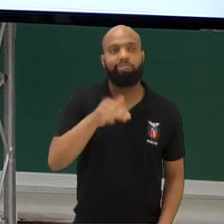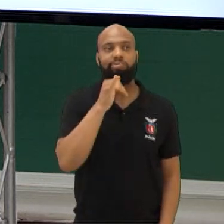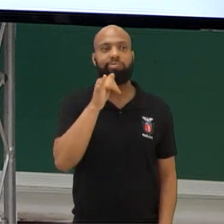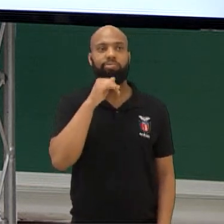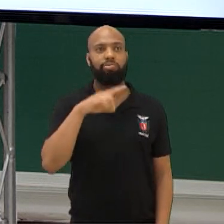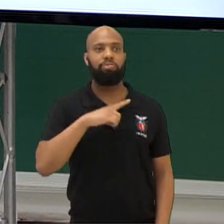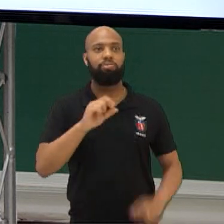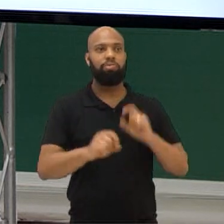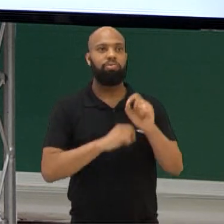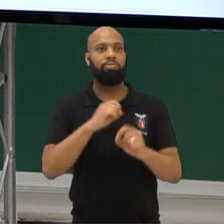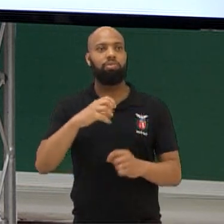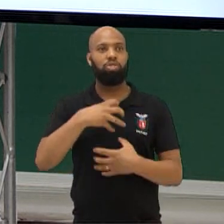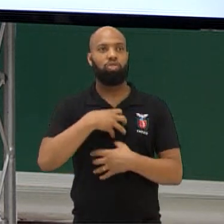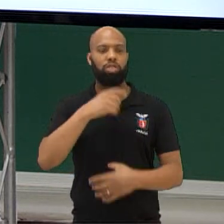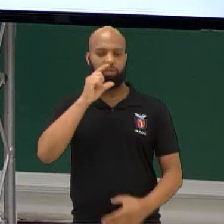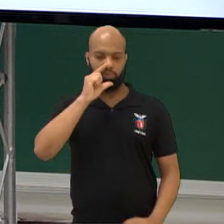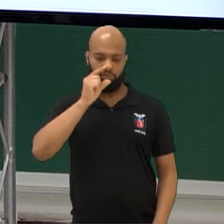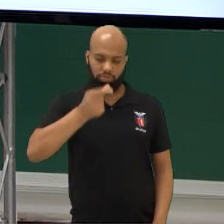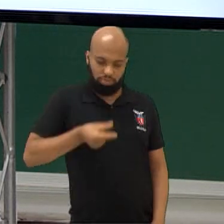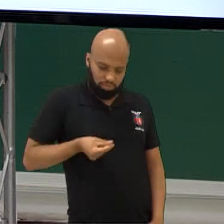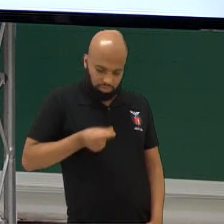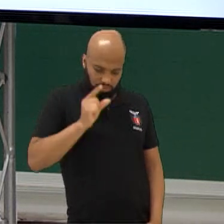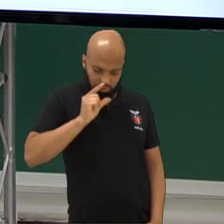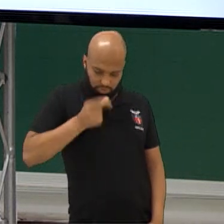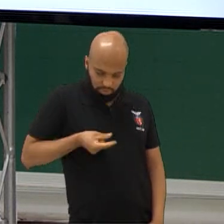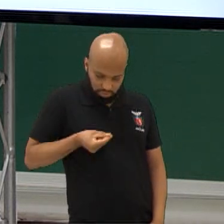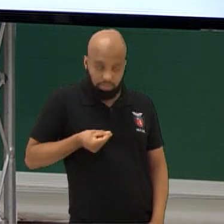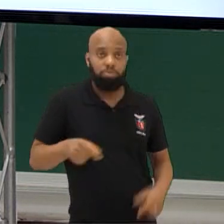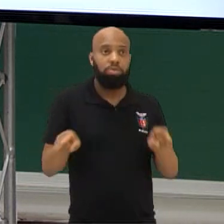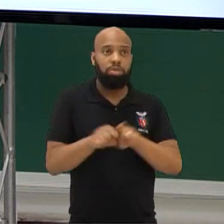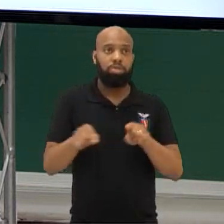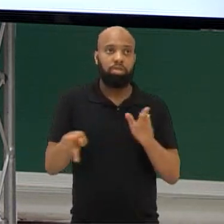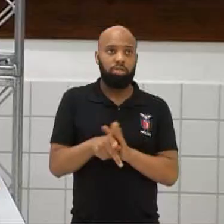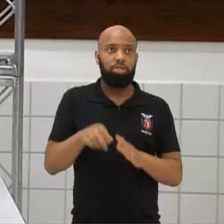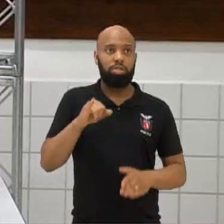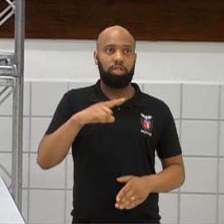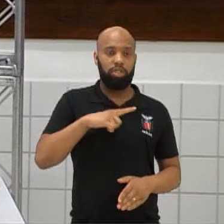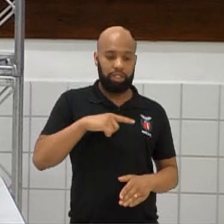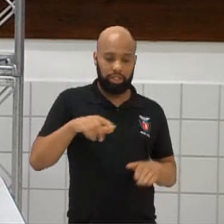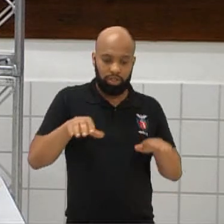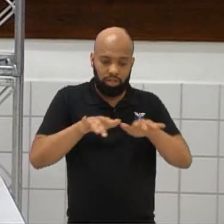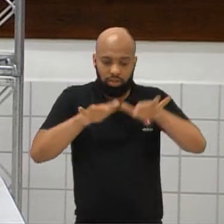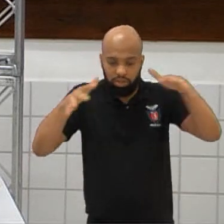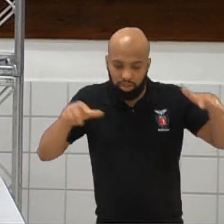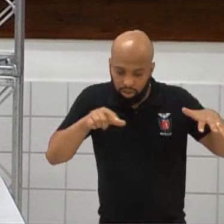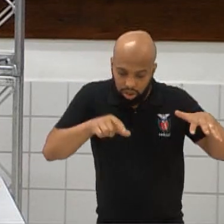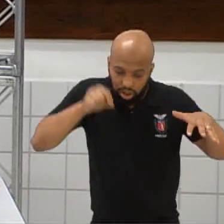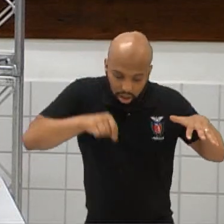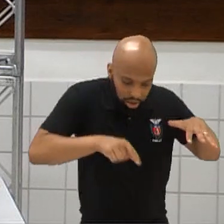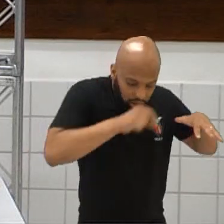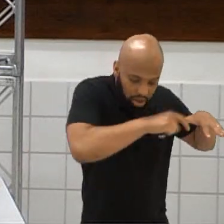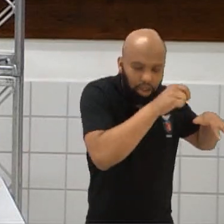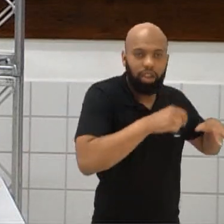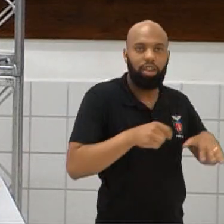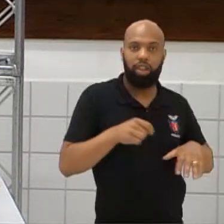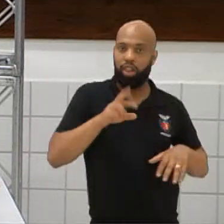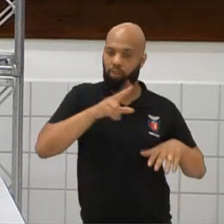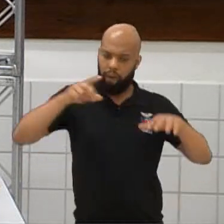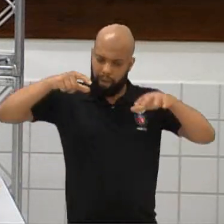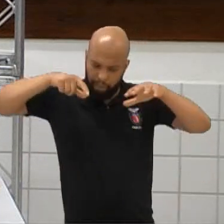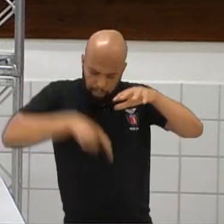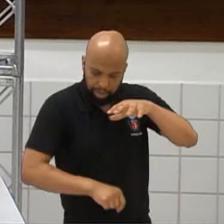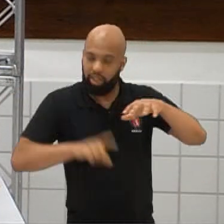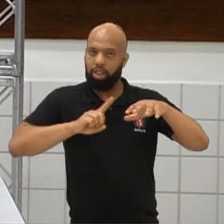esse bico que ele é totalmente recurvado. E também temos para pesca de superfície. Mas, professor, como que é uma pesca de superfície? Como que